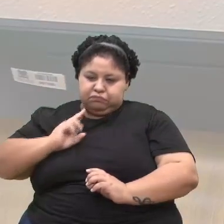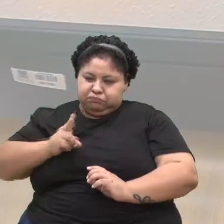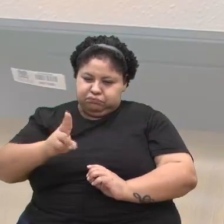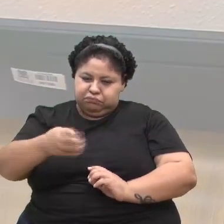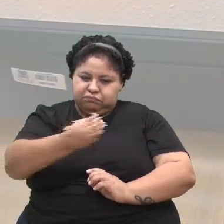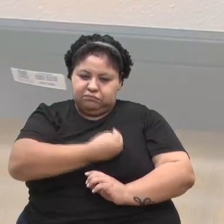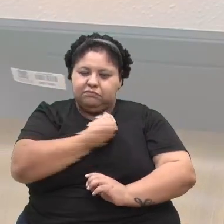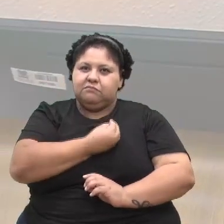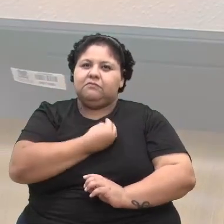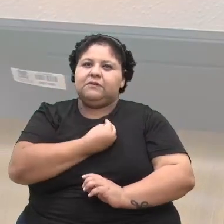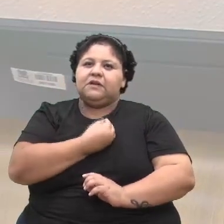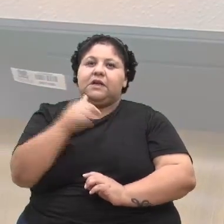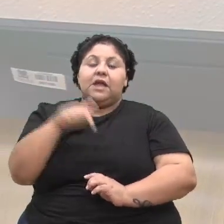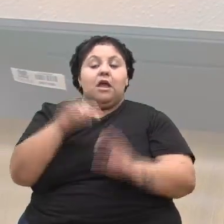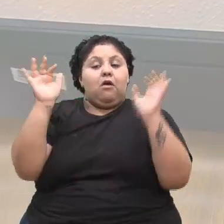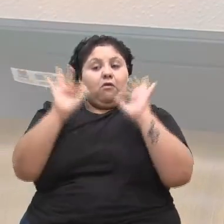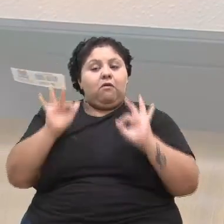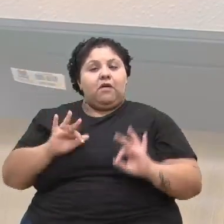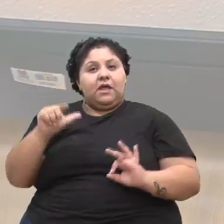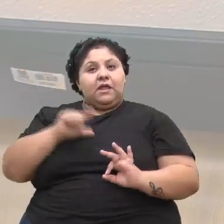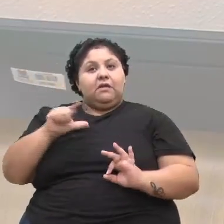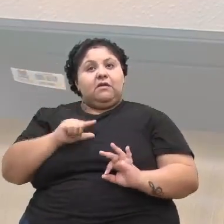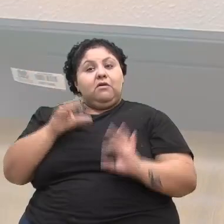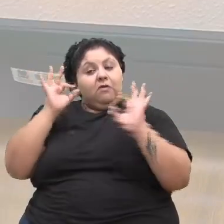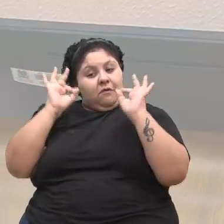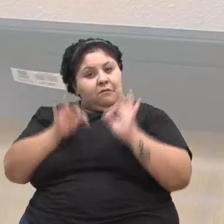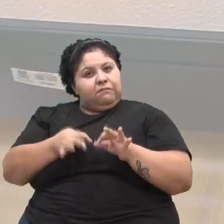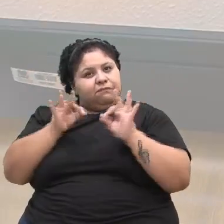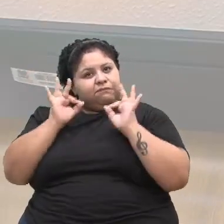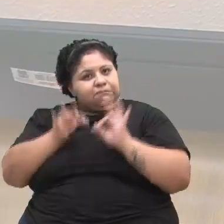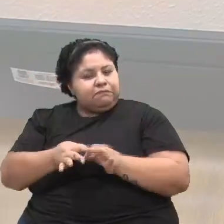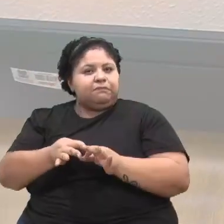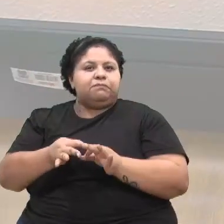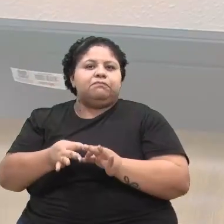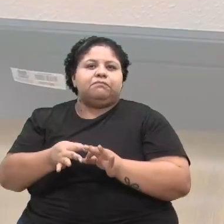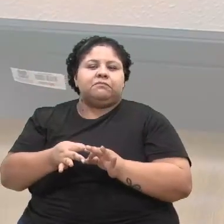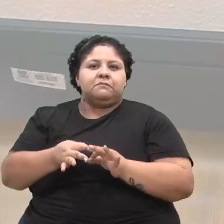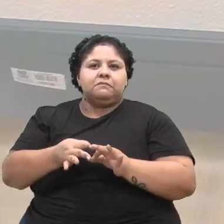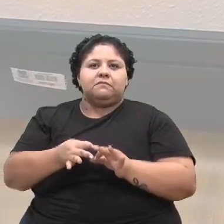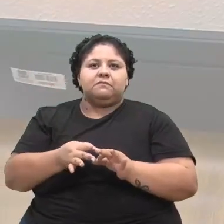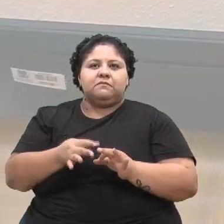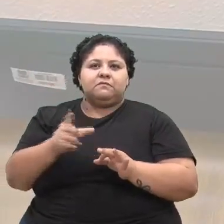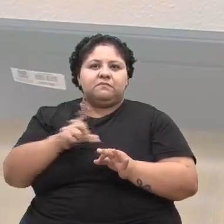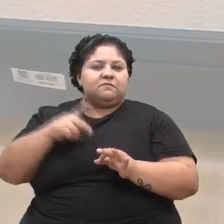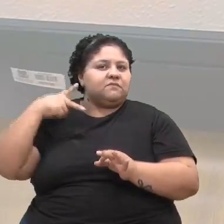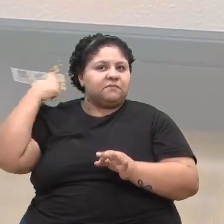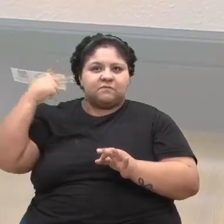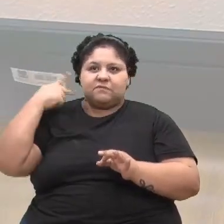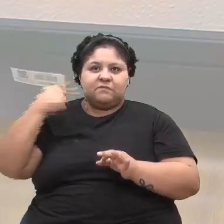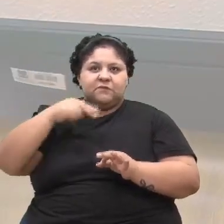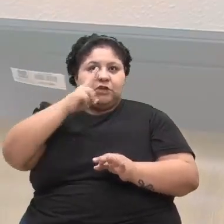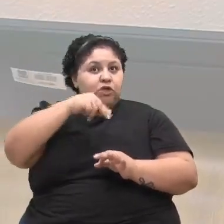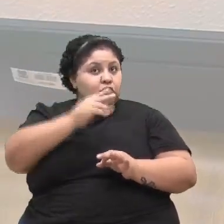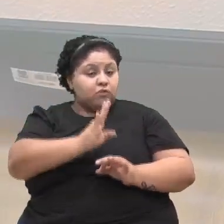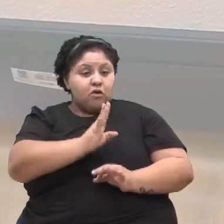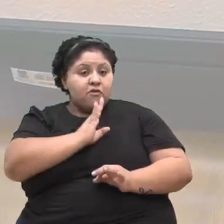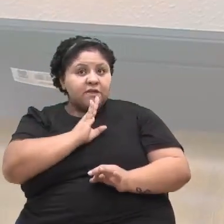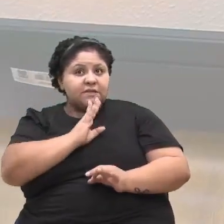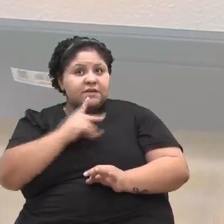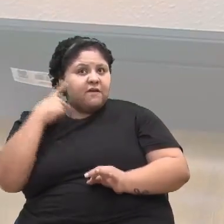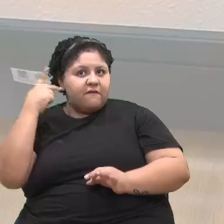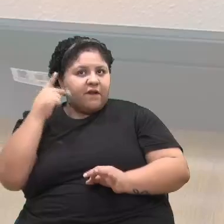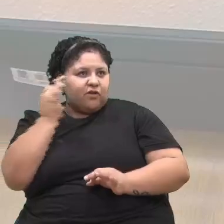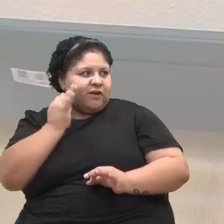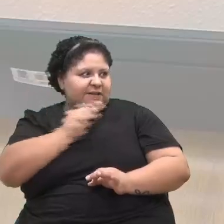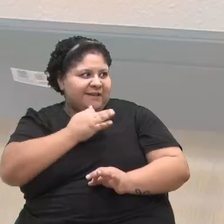vida. Então eu fico muito feliz, porque eu tenho certeza absoluta, né, vereadora Tati, que talvez, se não fosse a política, jamais a gente ia se conhecer. Então